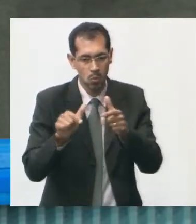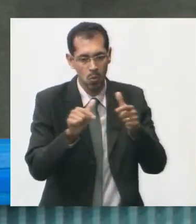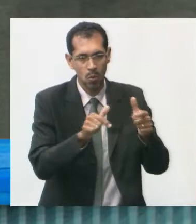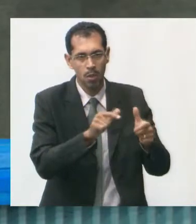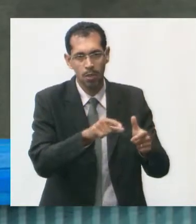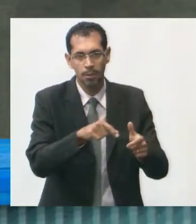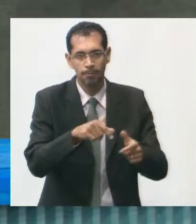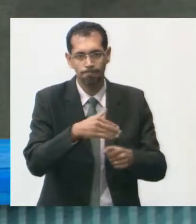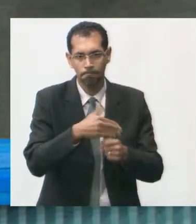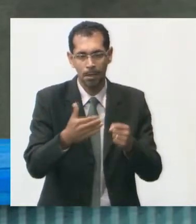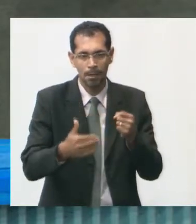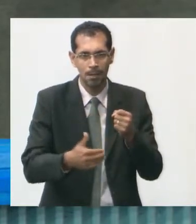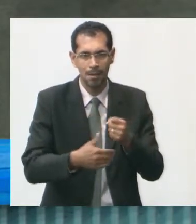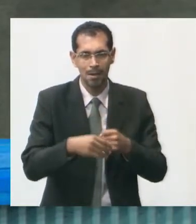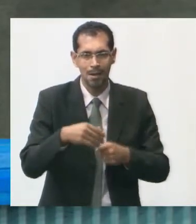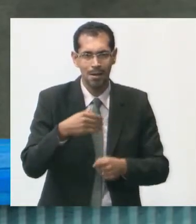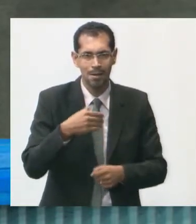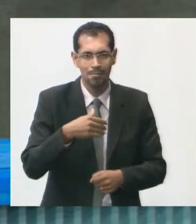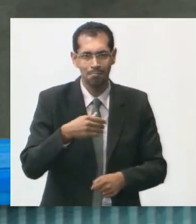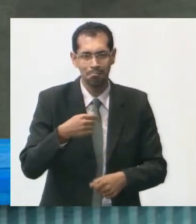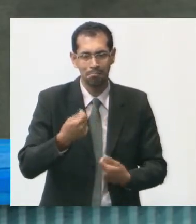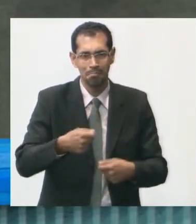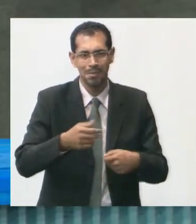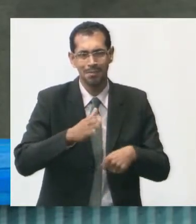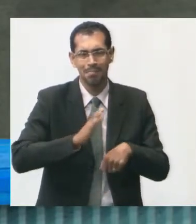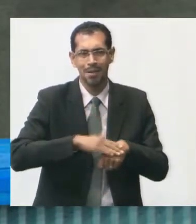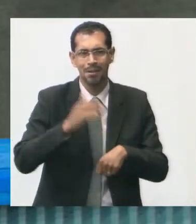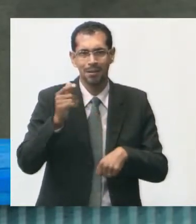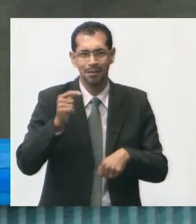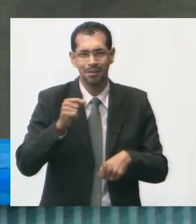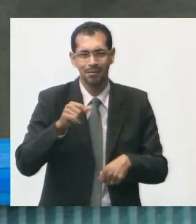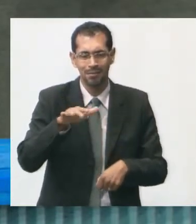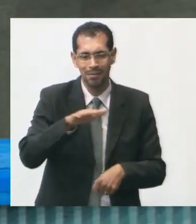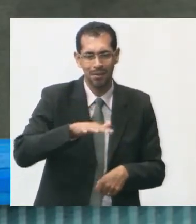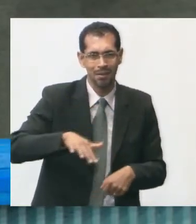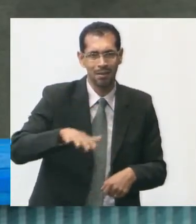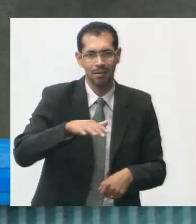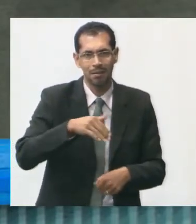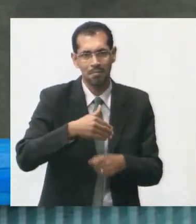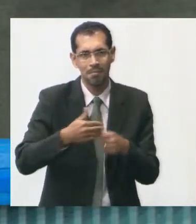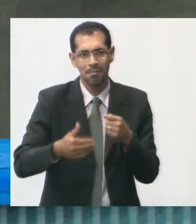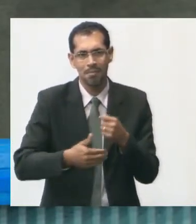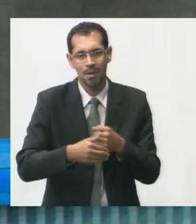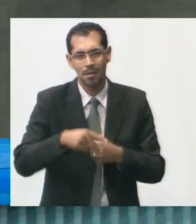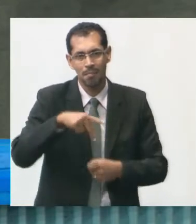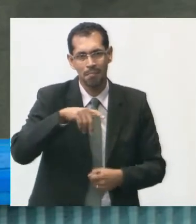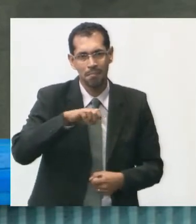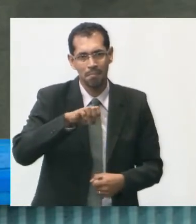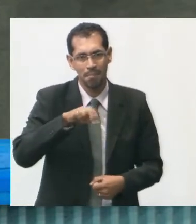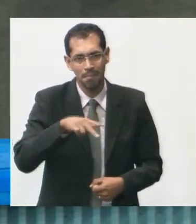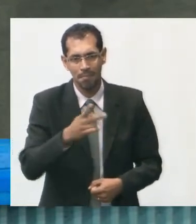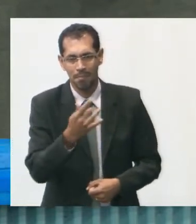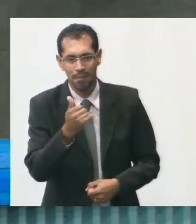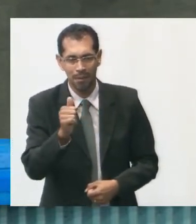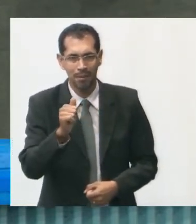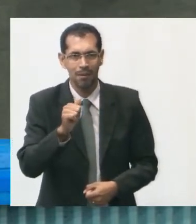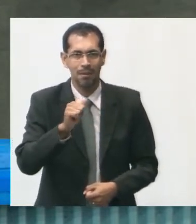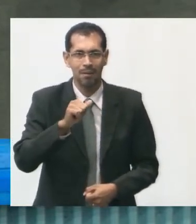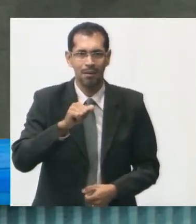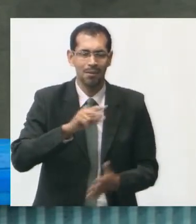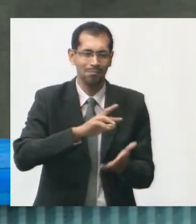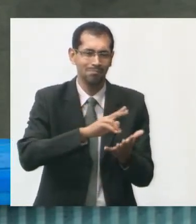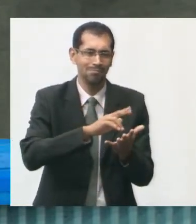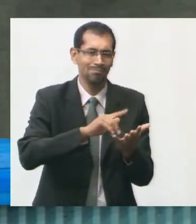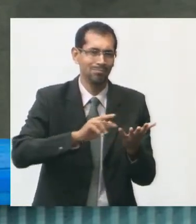No alto dos morros, na região do bairro da Penha, na região de São Benedito, Itararé, Bonfim,